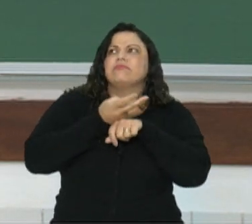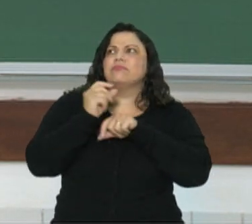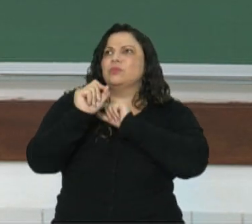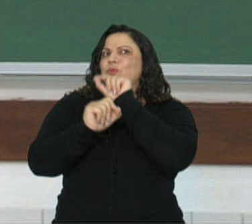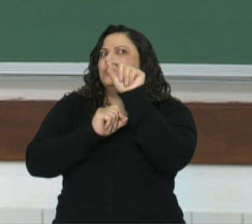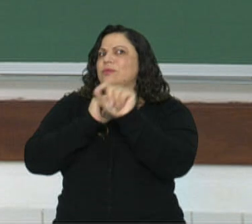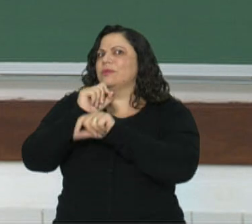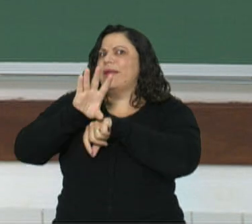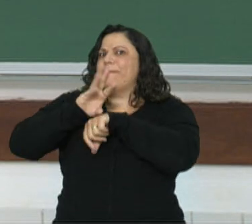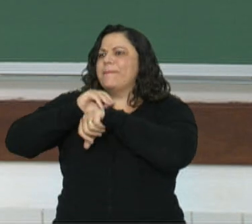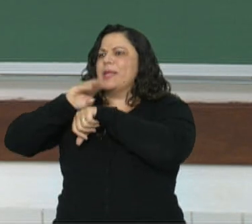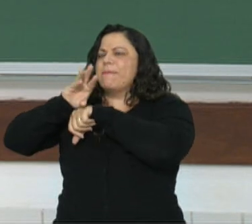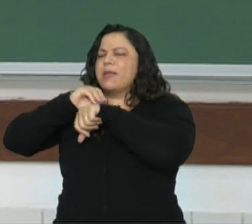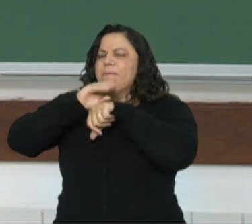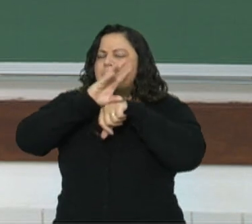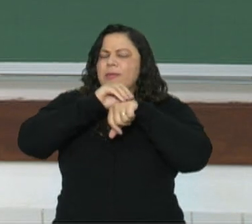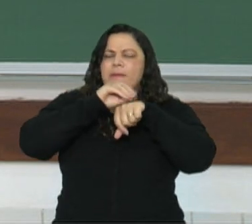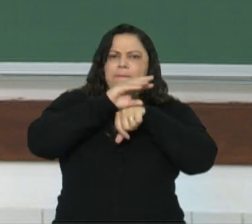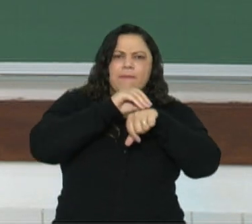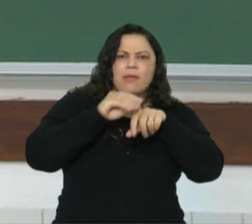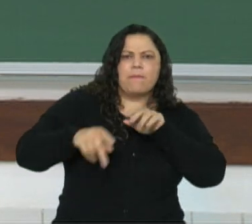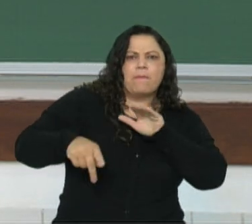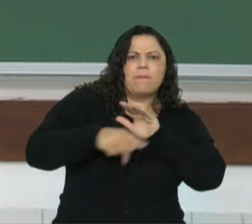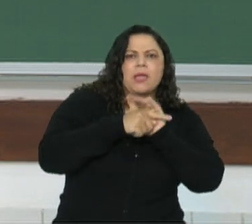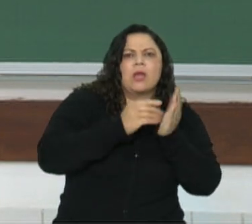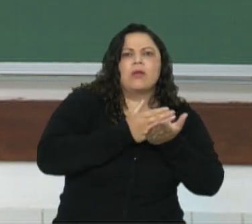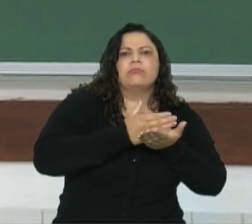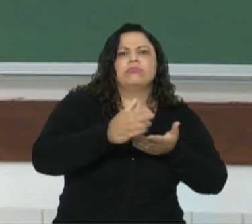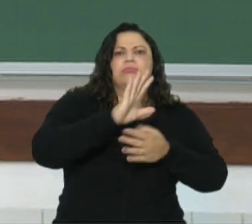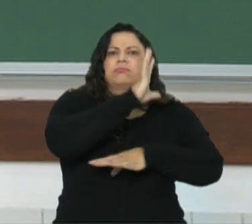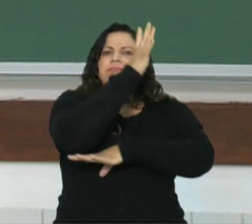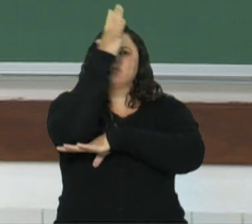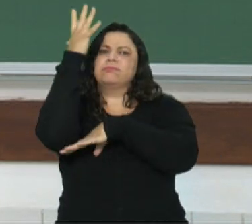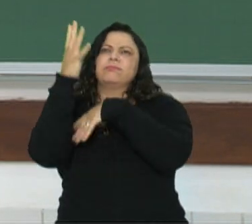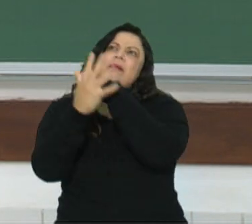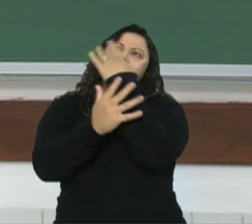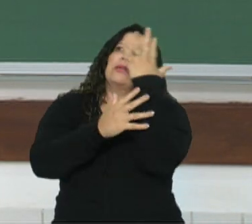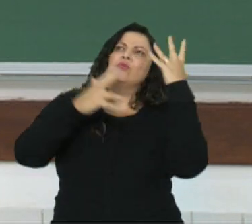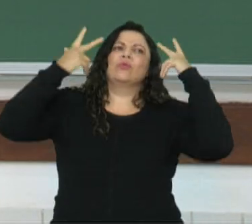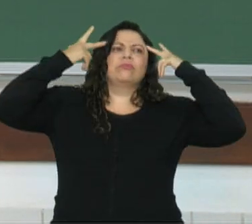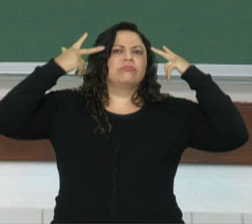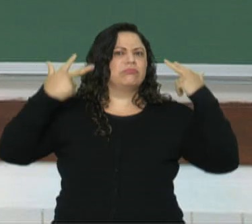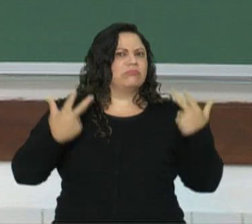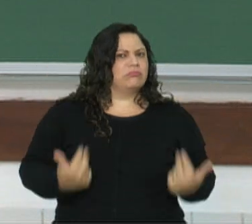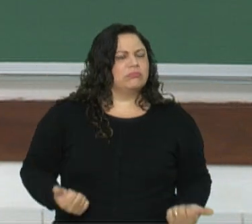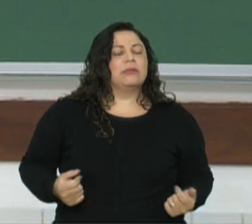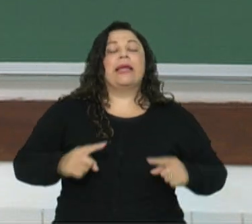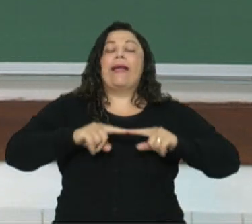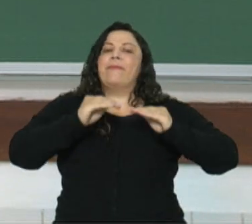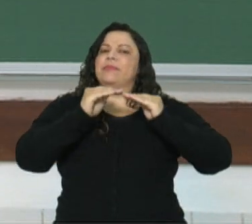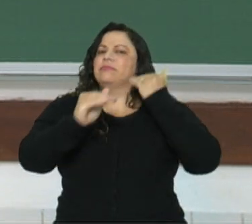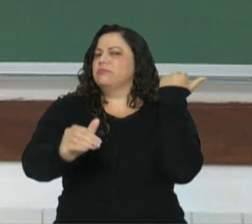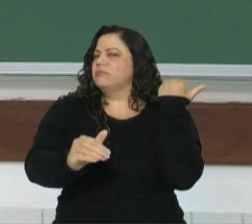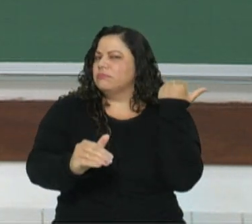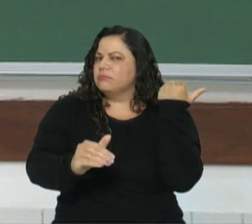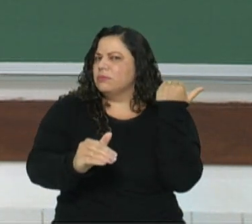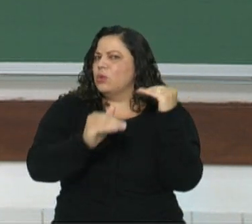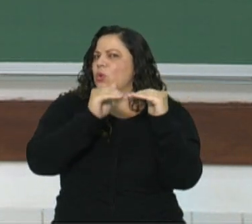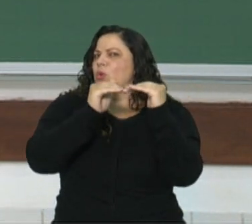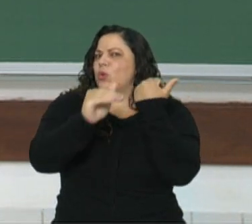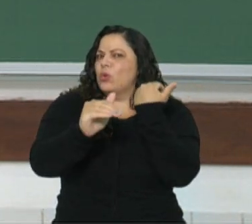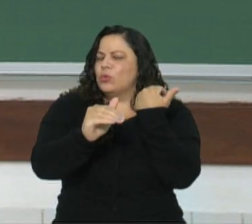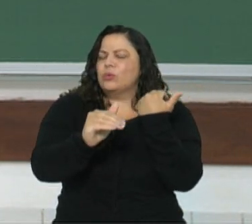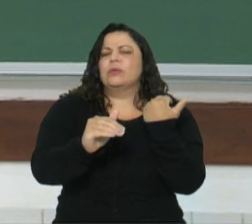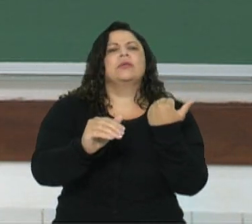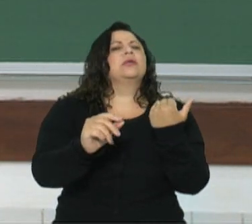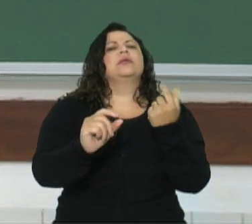da natureza. Até aí tudo bem, ele concordava. Mas qual é a parte que ele discordava? Ele discordava